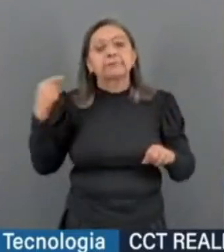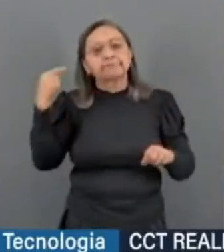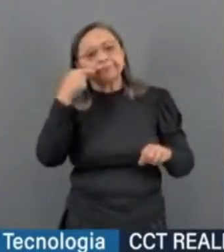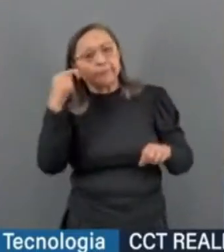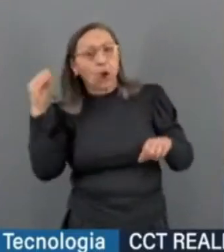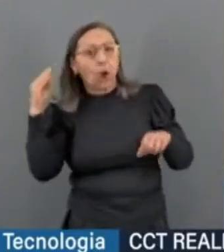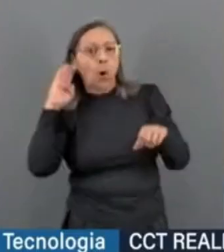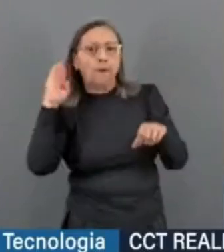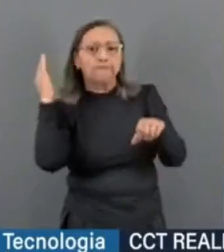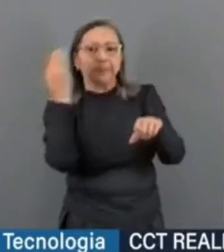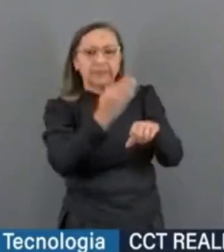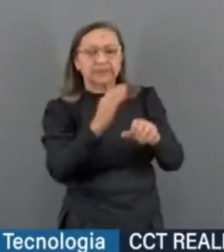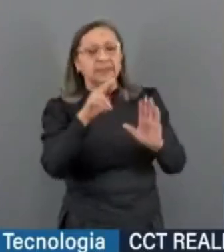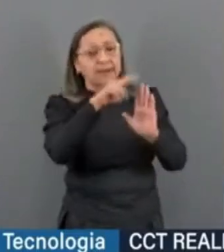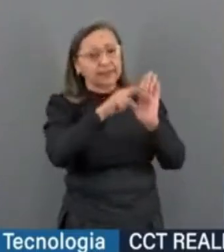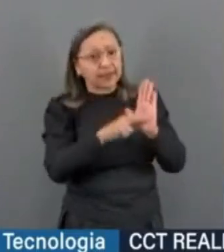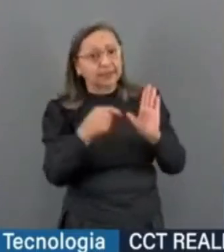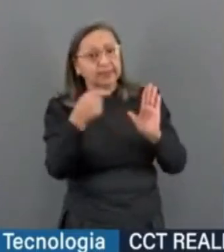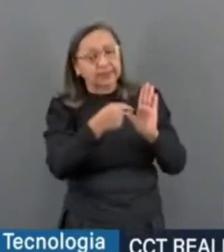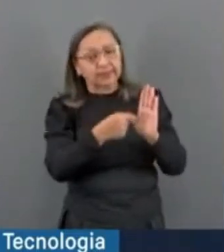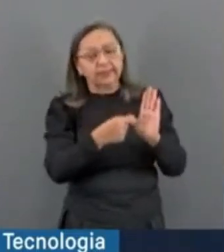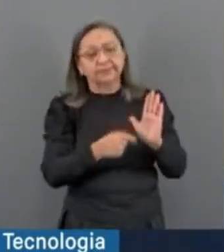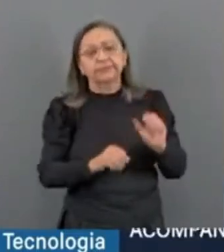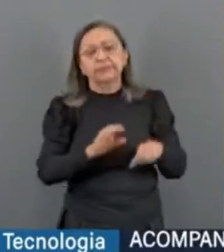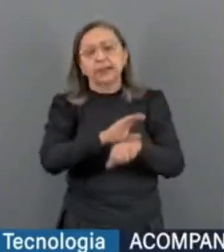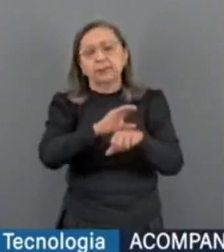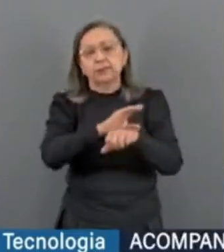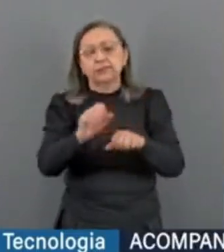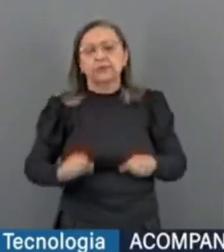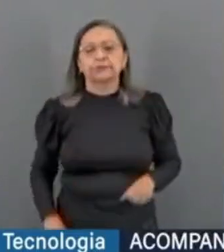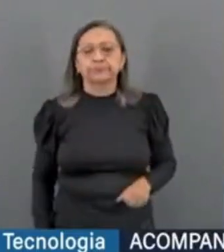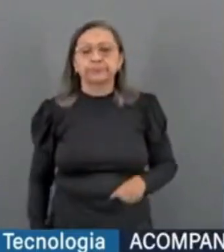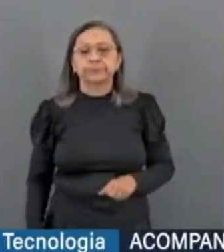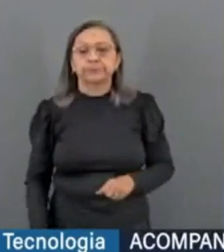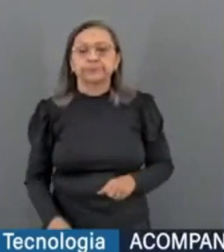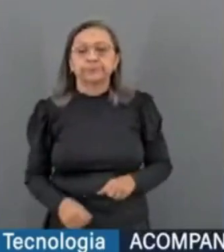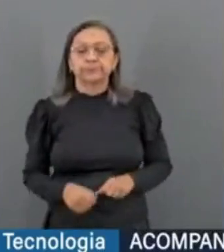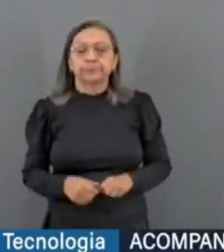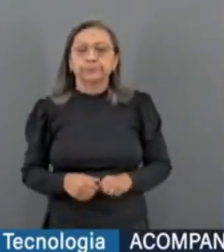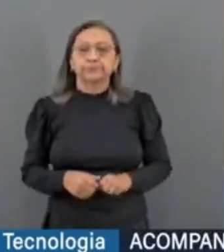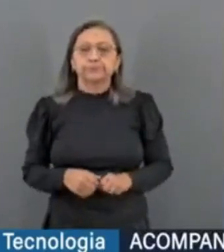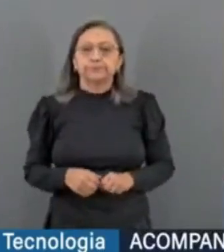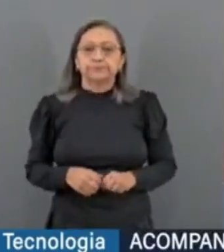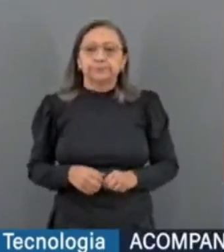por essas regras que estão expressamente previstas aqui na nossa Constituição.